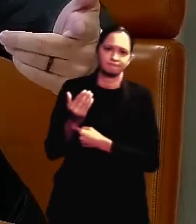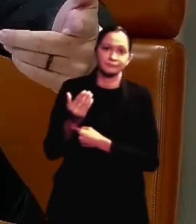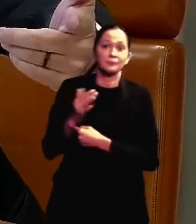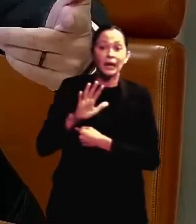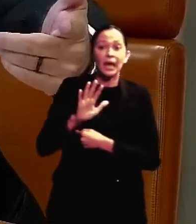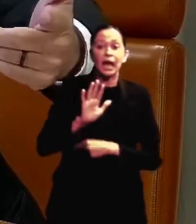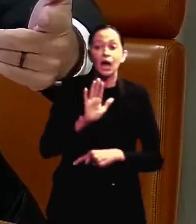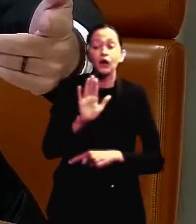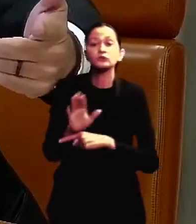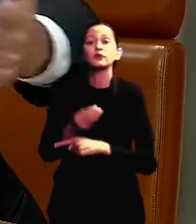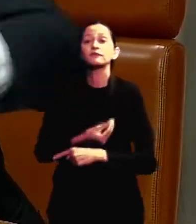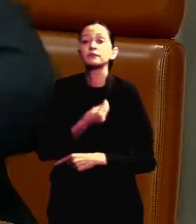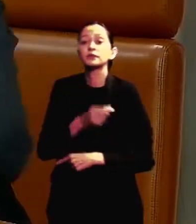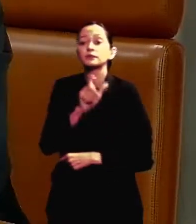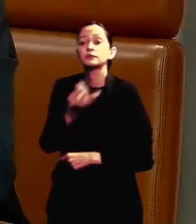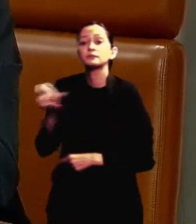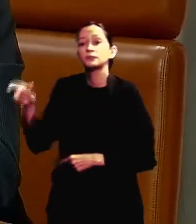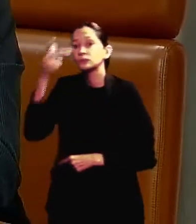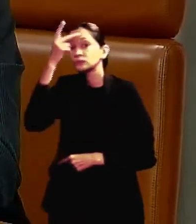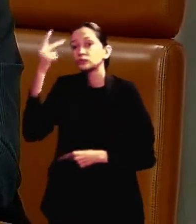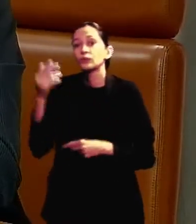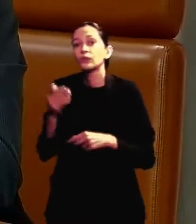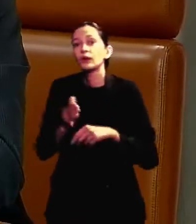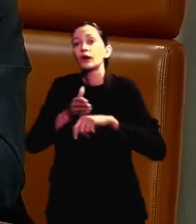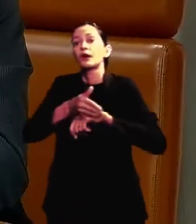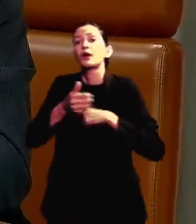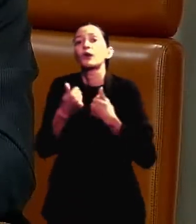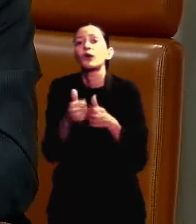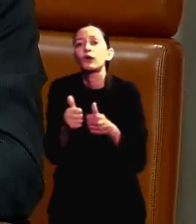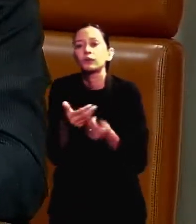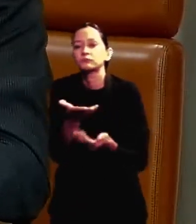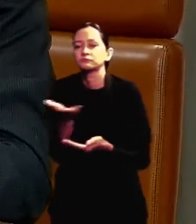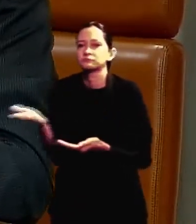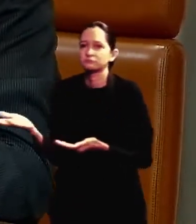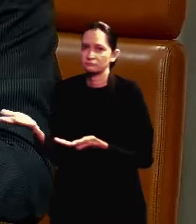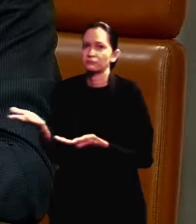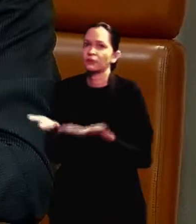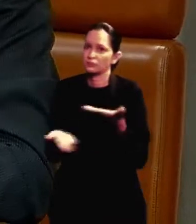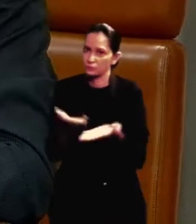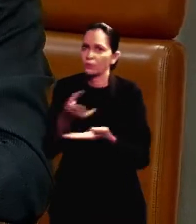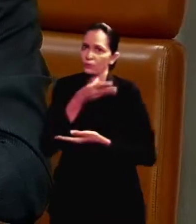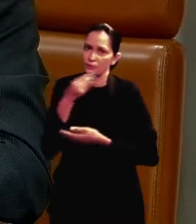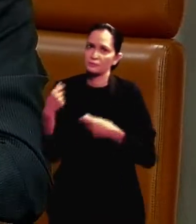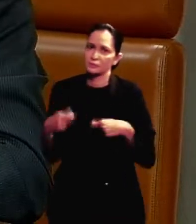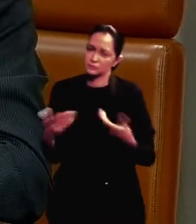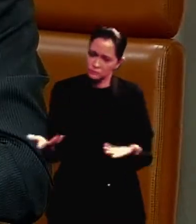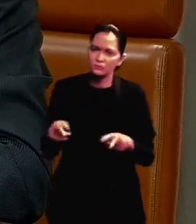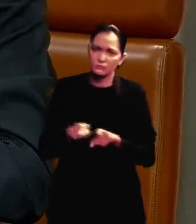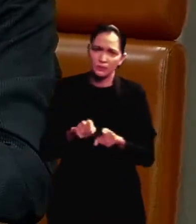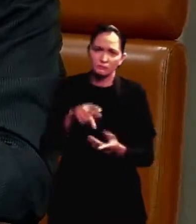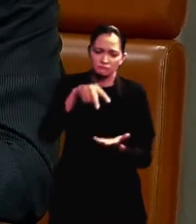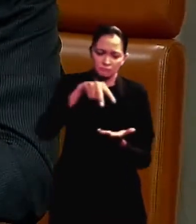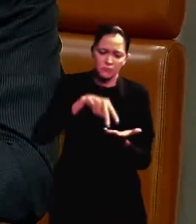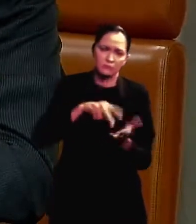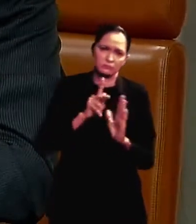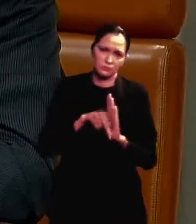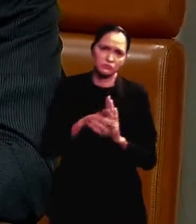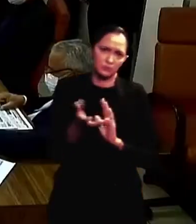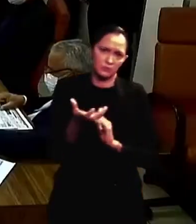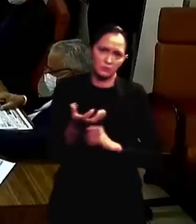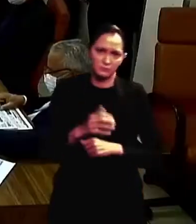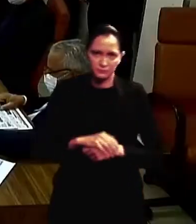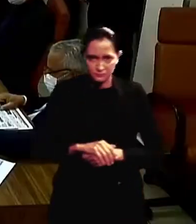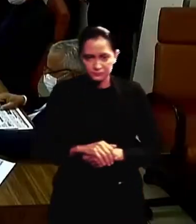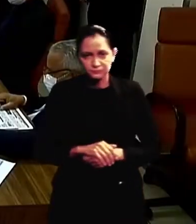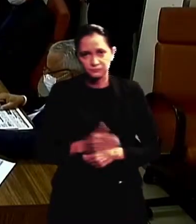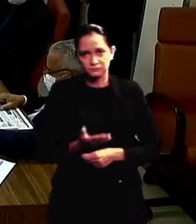a vida do trabalhador que está lá, enlatado, né? Então, eu quero fazer também vistas esse projeto, senhor presidente.